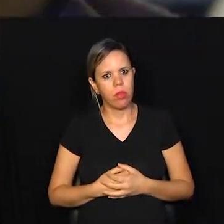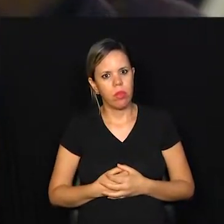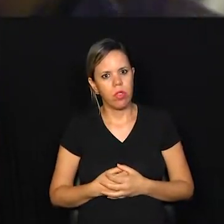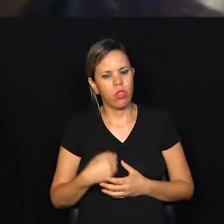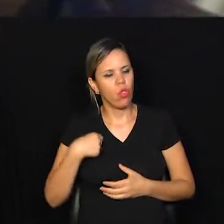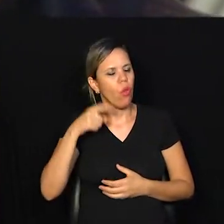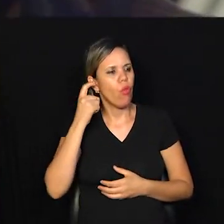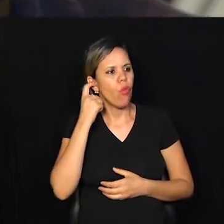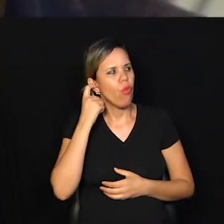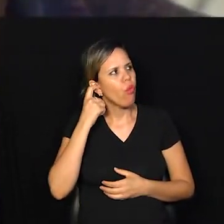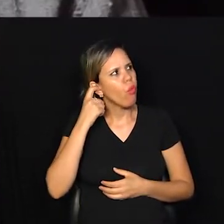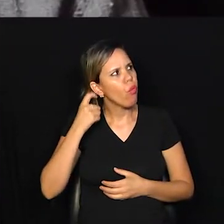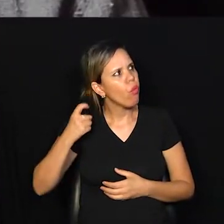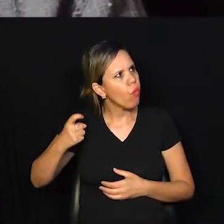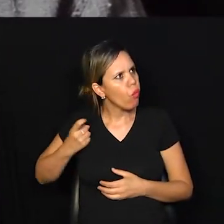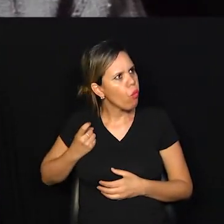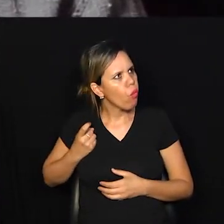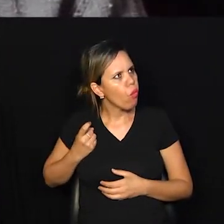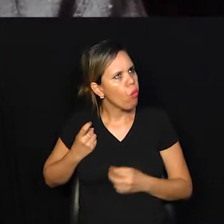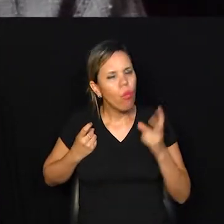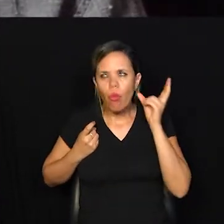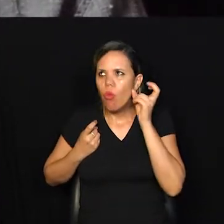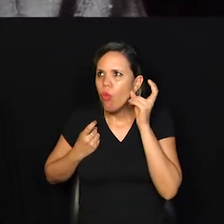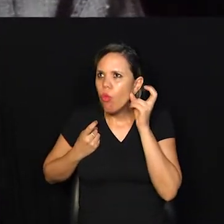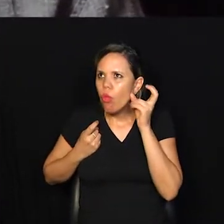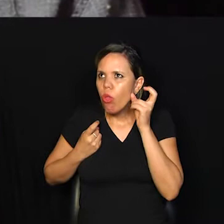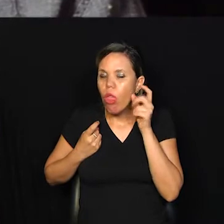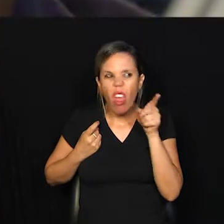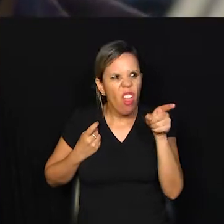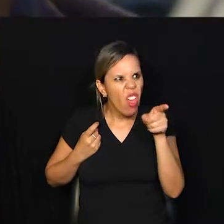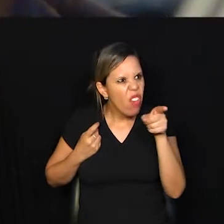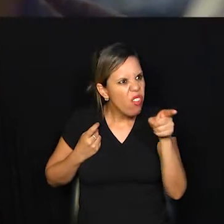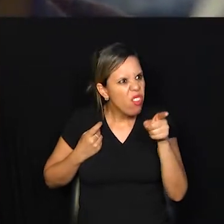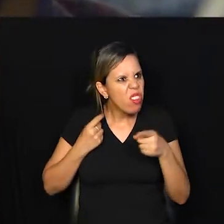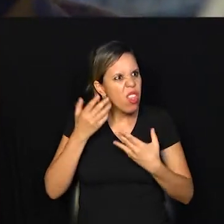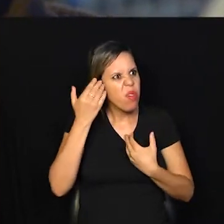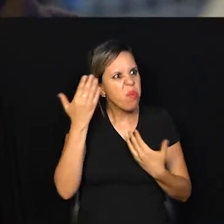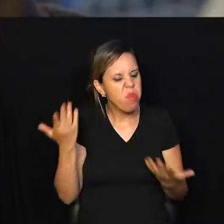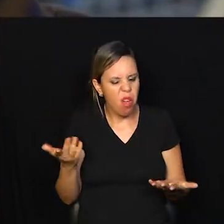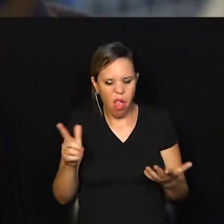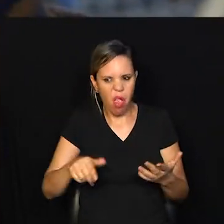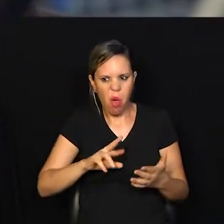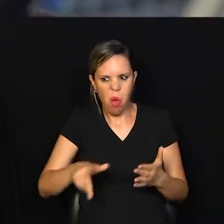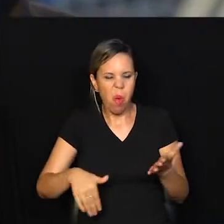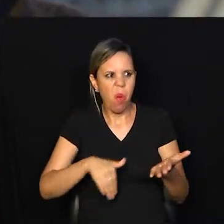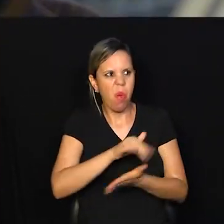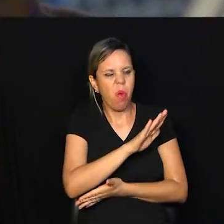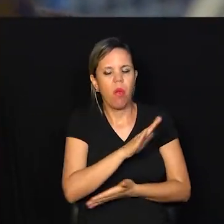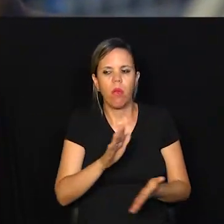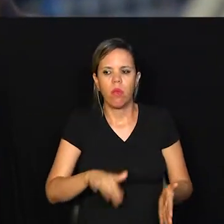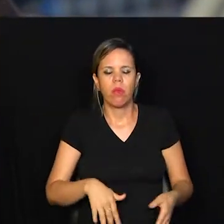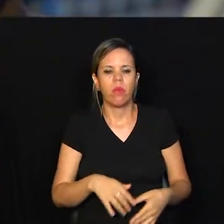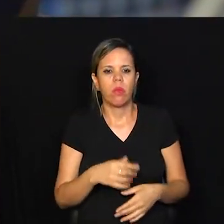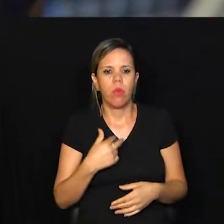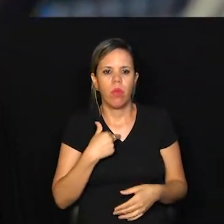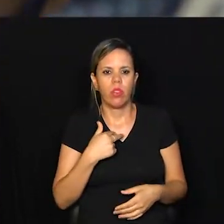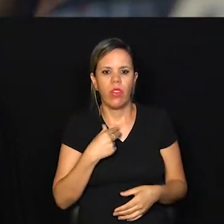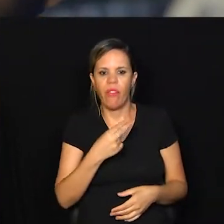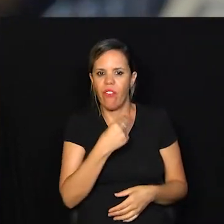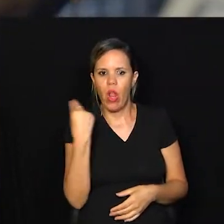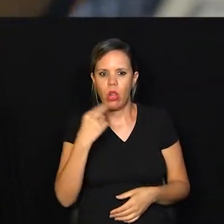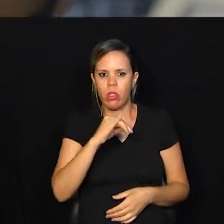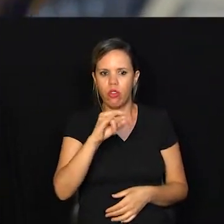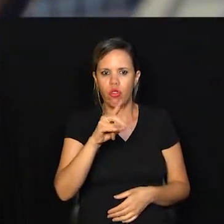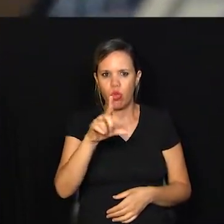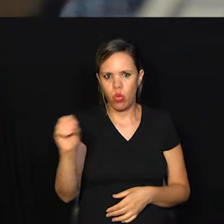tirei o fone, afastei o fone, e aí eu comecei a ouvir, você, macaco, seu lugar não é aqui. Aí quando ele fala meu nome,